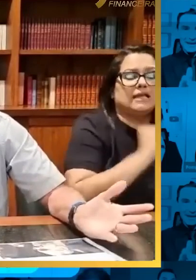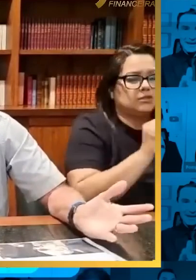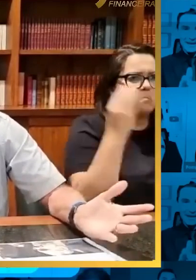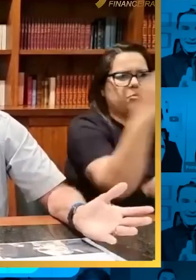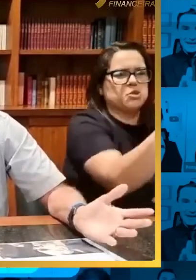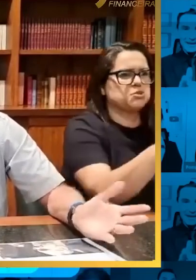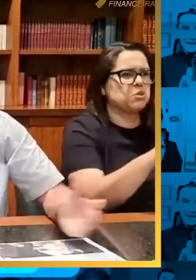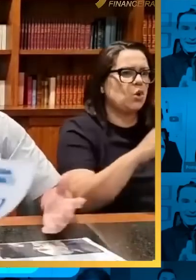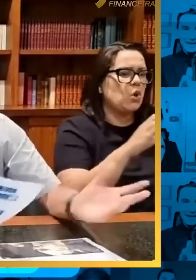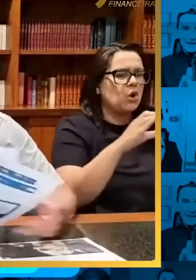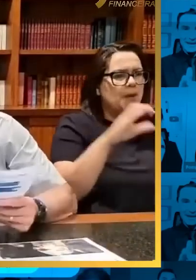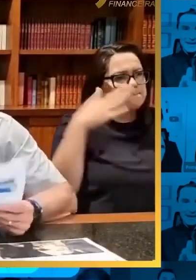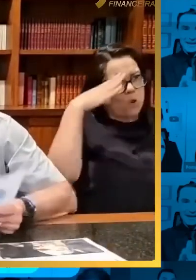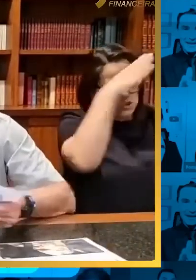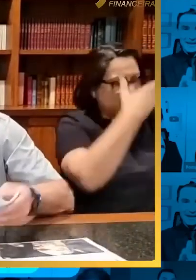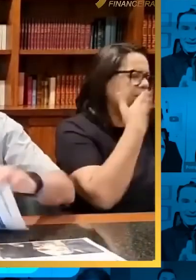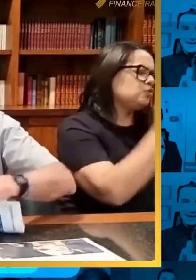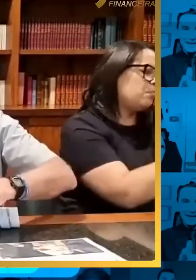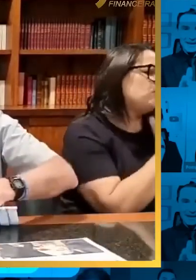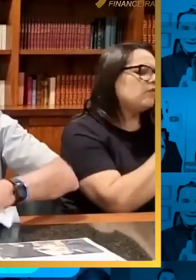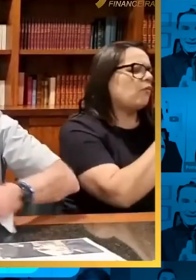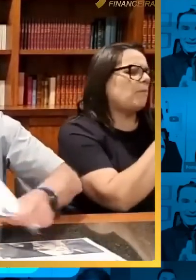Lula, do Biden. Pelo amor de Deus.